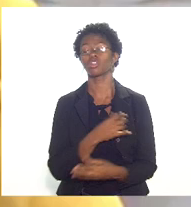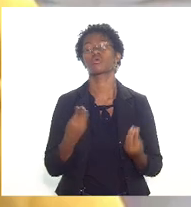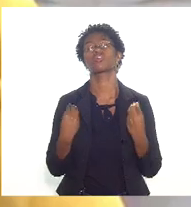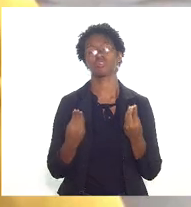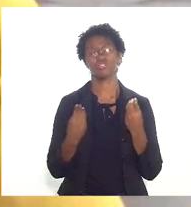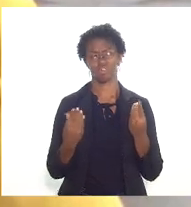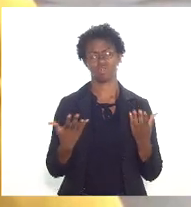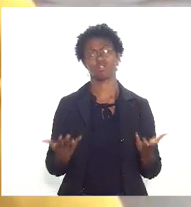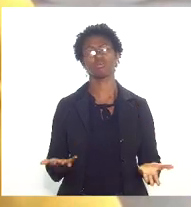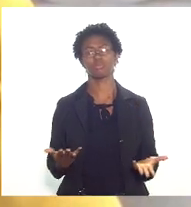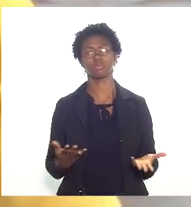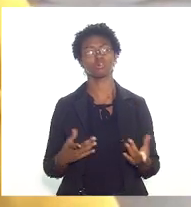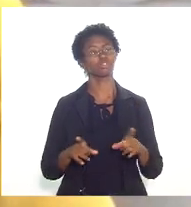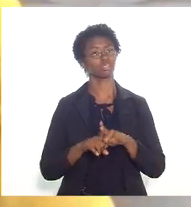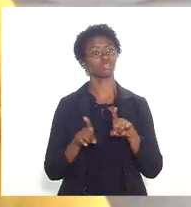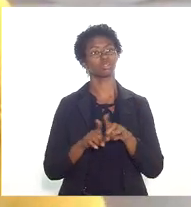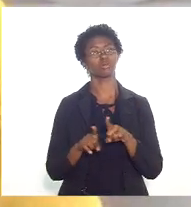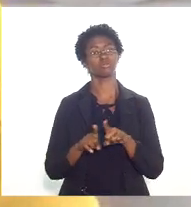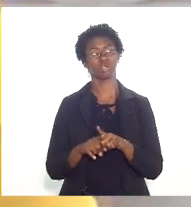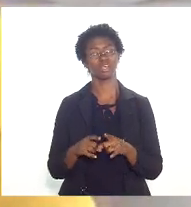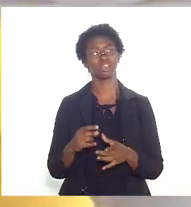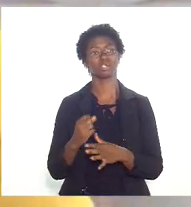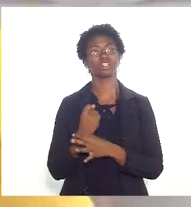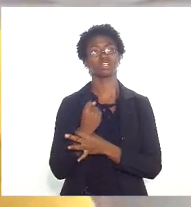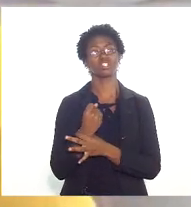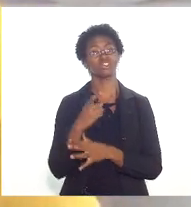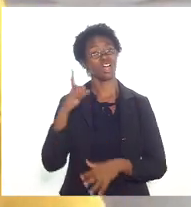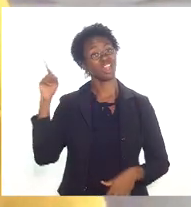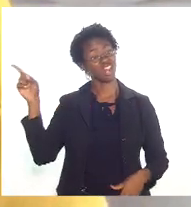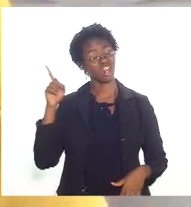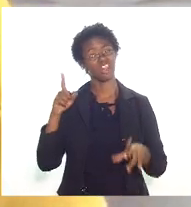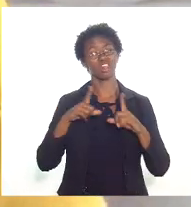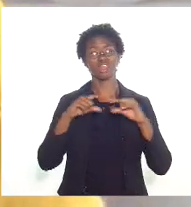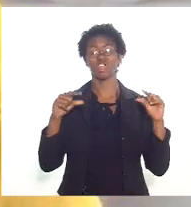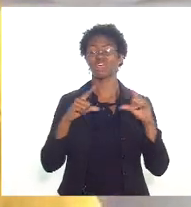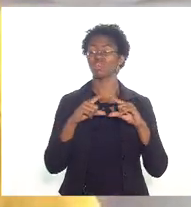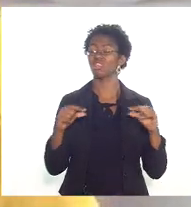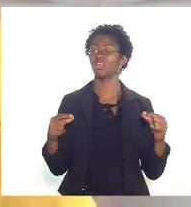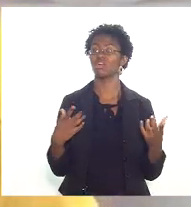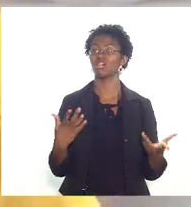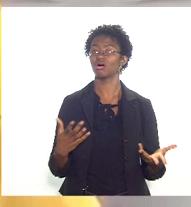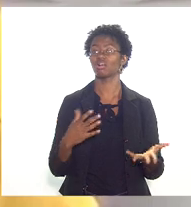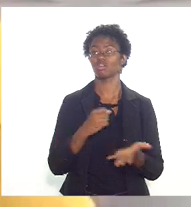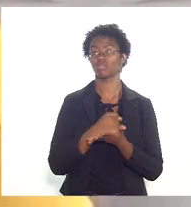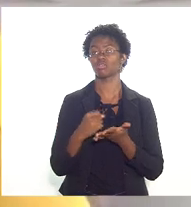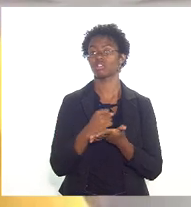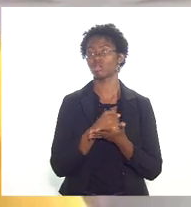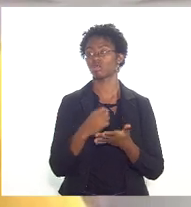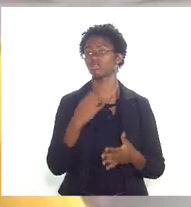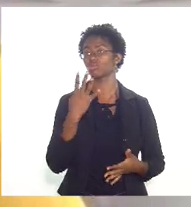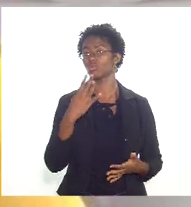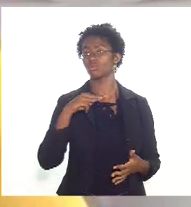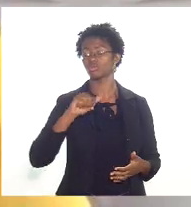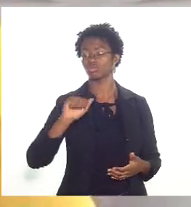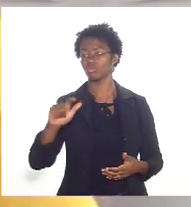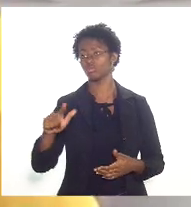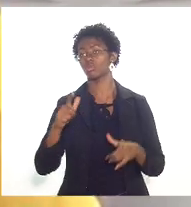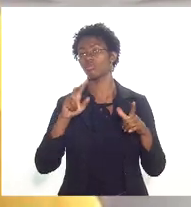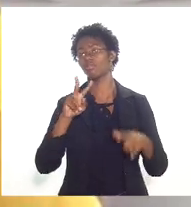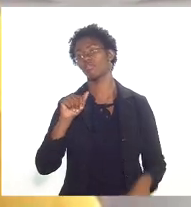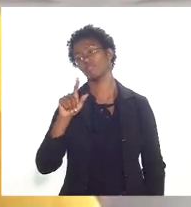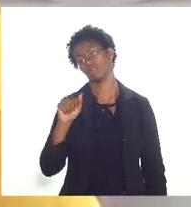e que garantiu no Estado de Santa Catarina a contratação de mais de quatro mil postos de trabalho